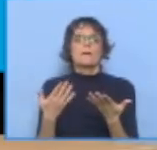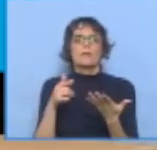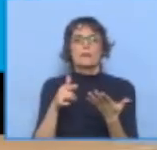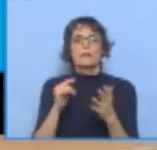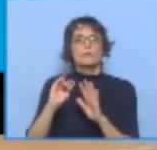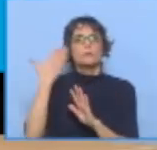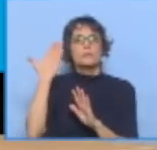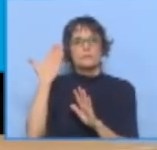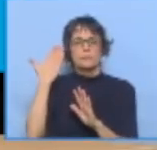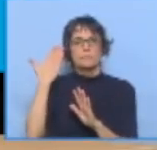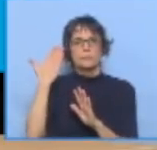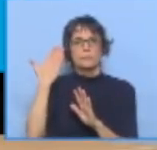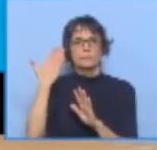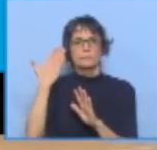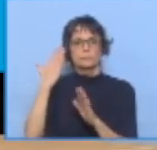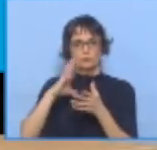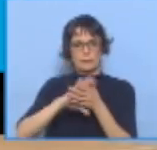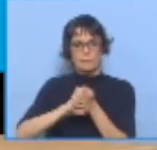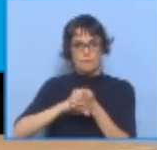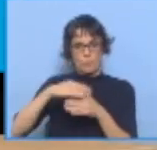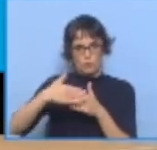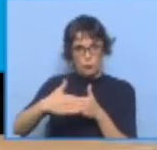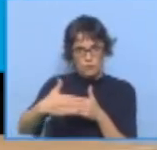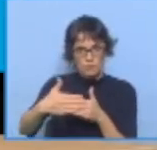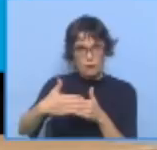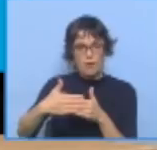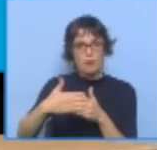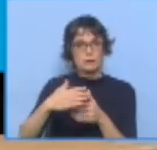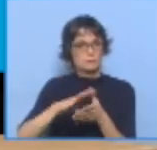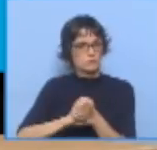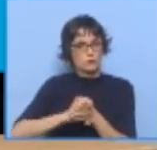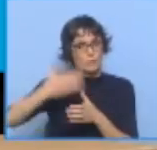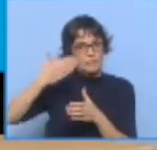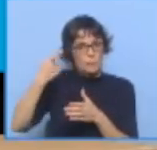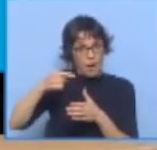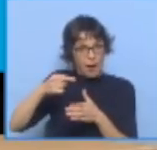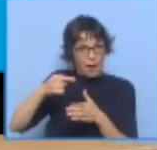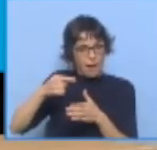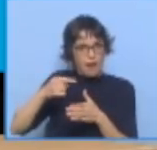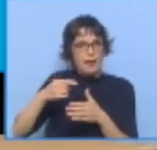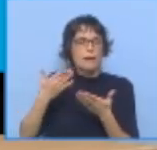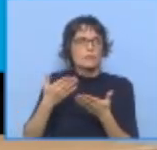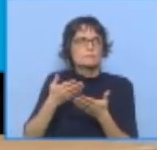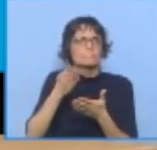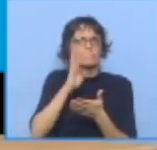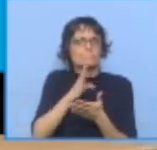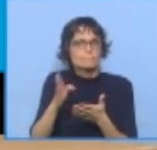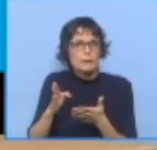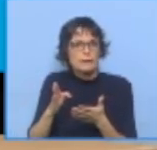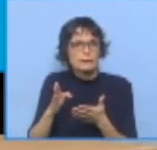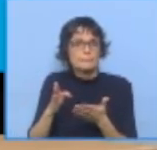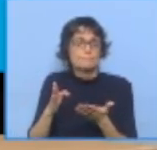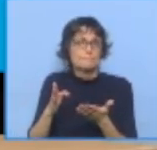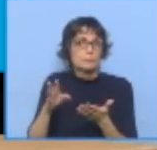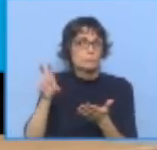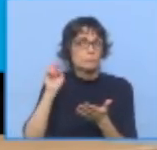insolubilidade é intocável, a aplicação depois do princípio, é evidente, nesse ponto estamos um bocadinho de acordo com aquilo que o Papa